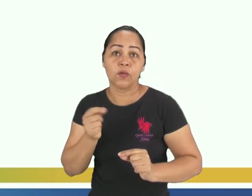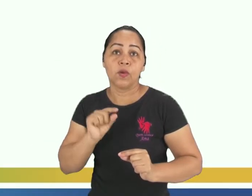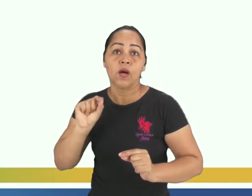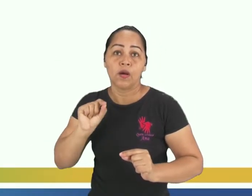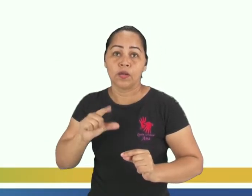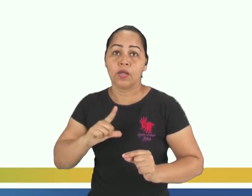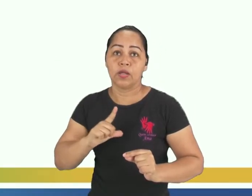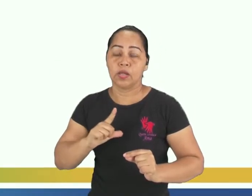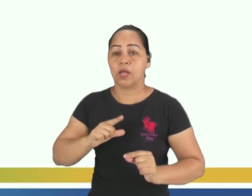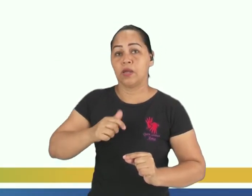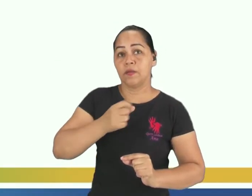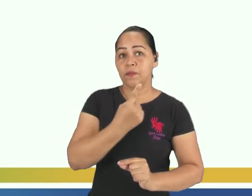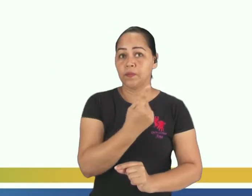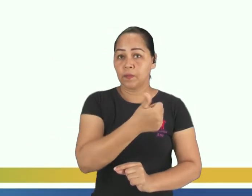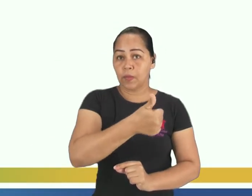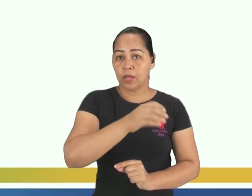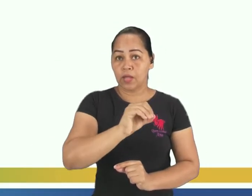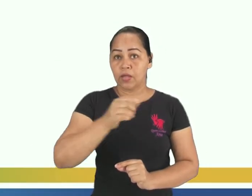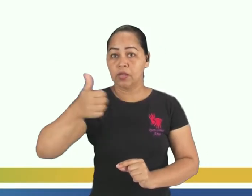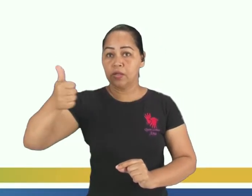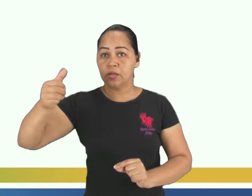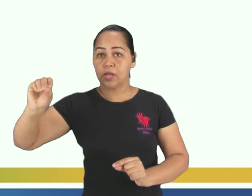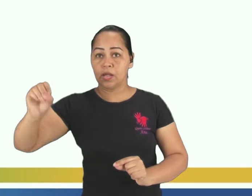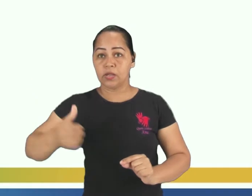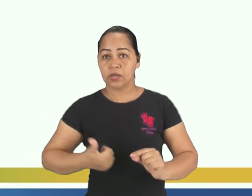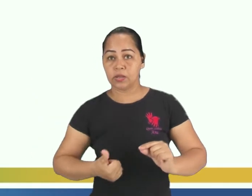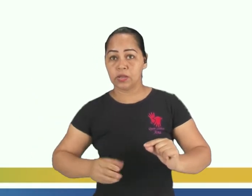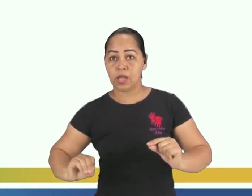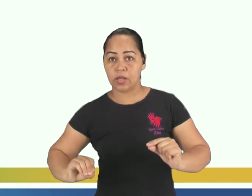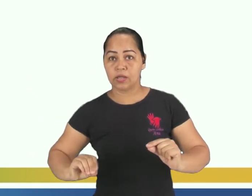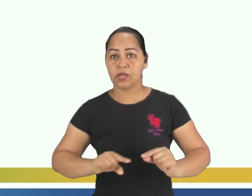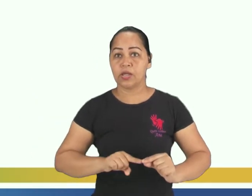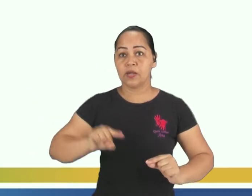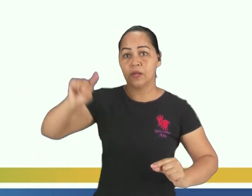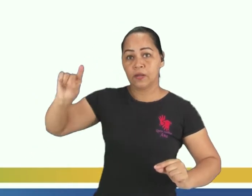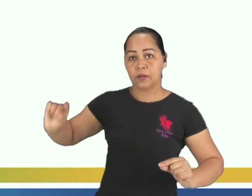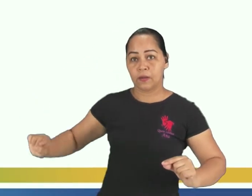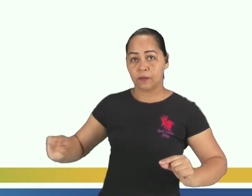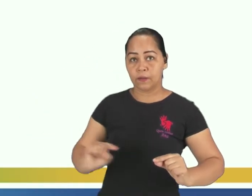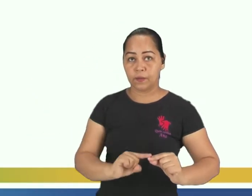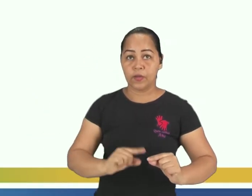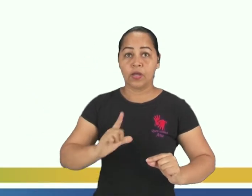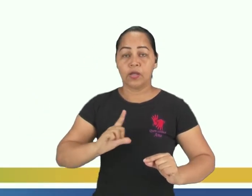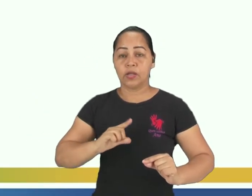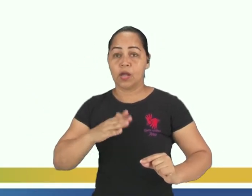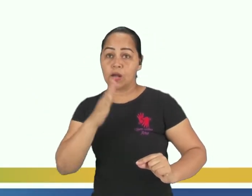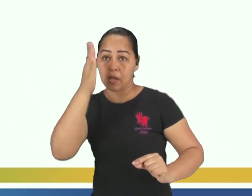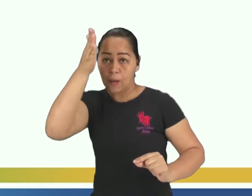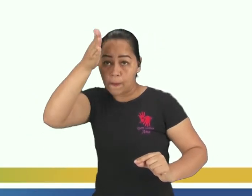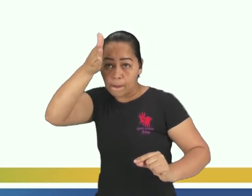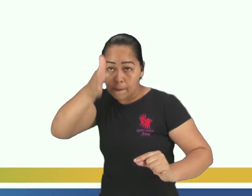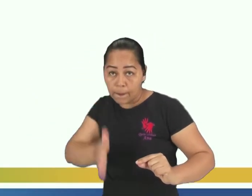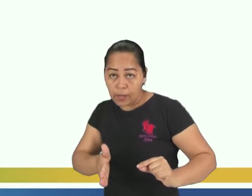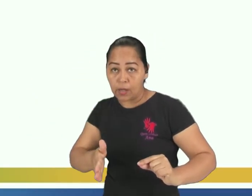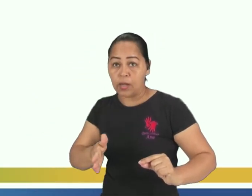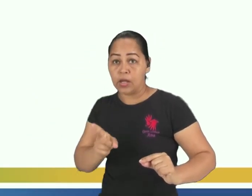mesma medida e cada lado mede 10 metros. E a altura relativa a um dos lados é igual a